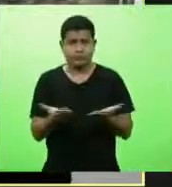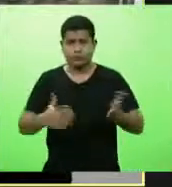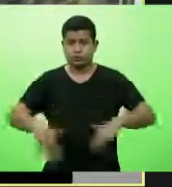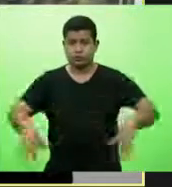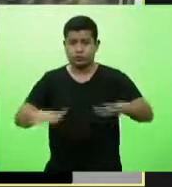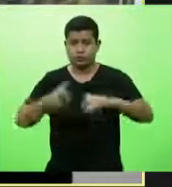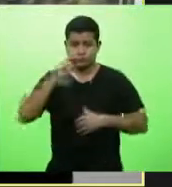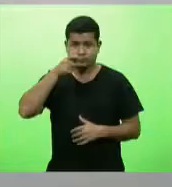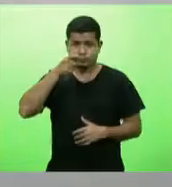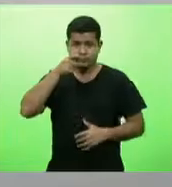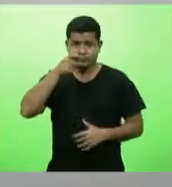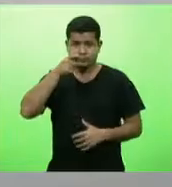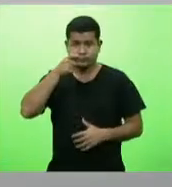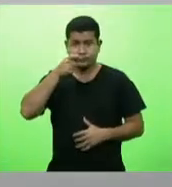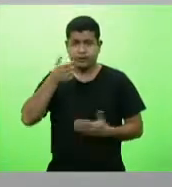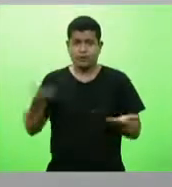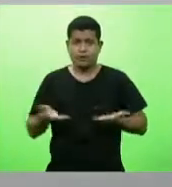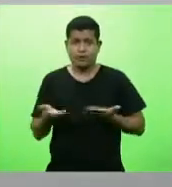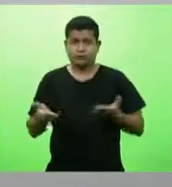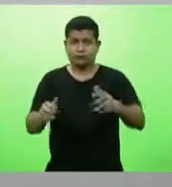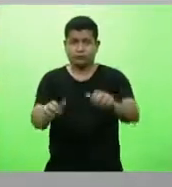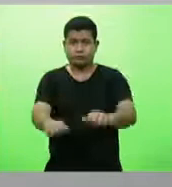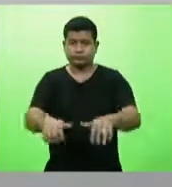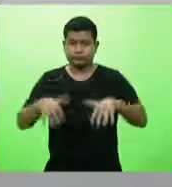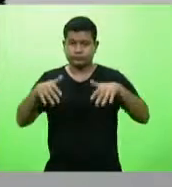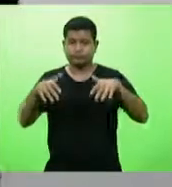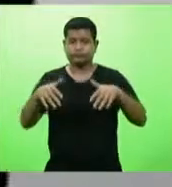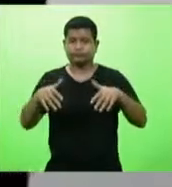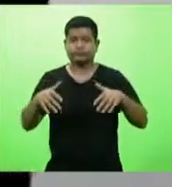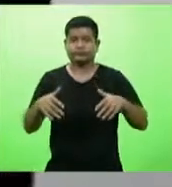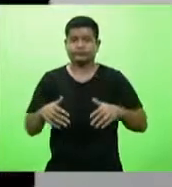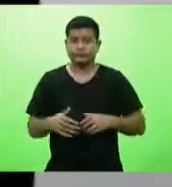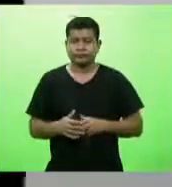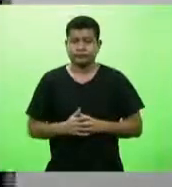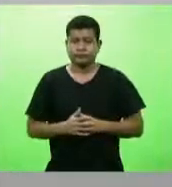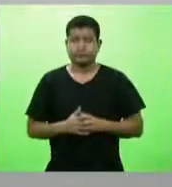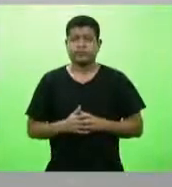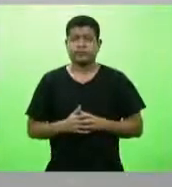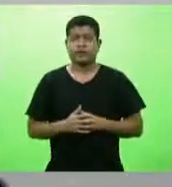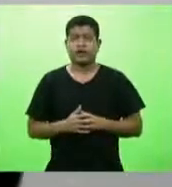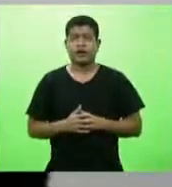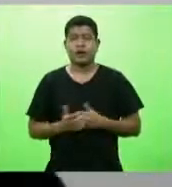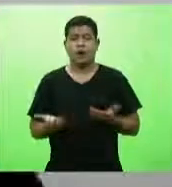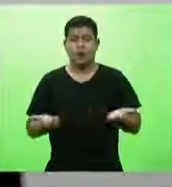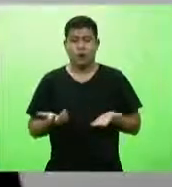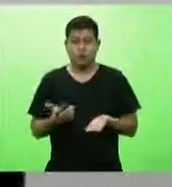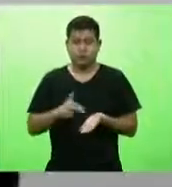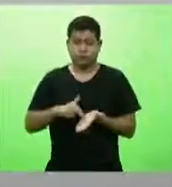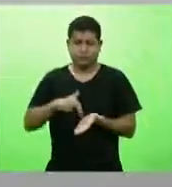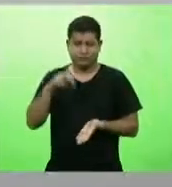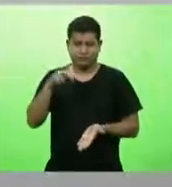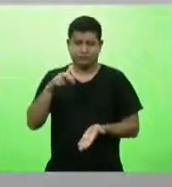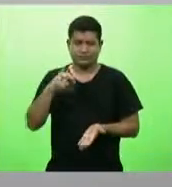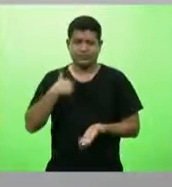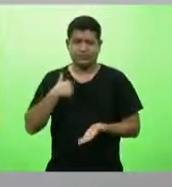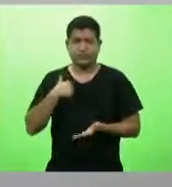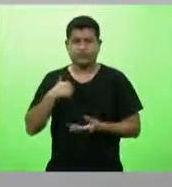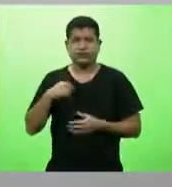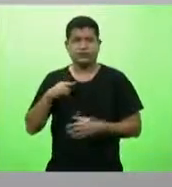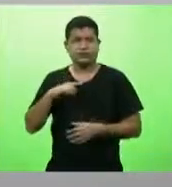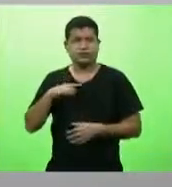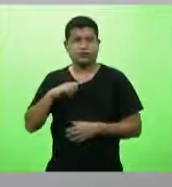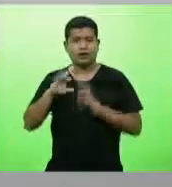catarinenses que acompanham esta nossa sessão. Hoje de manhã fizemos mais uma reunião da